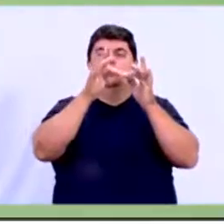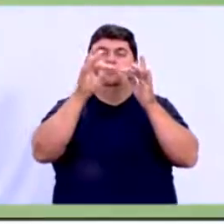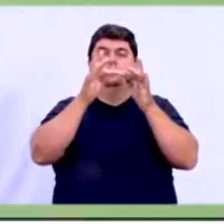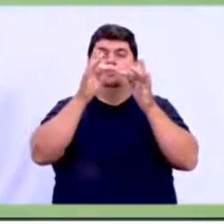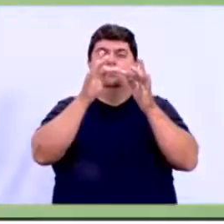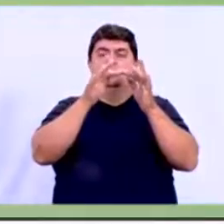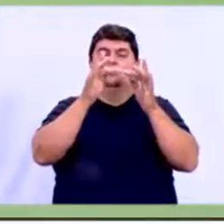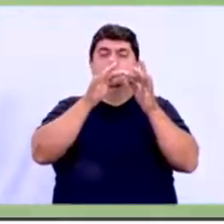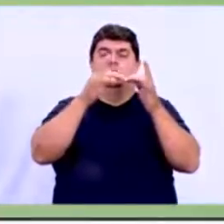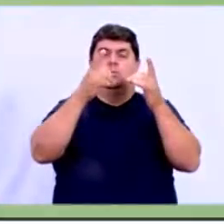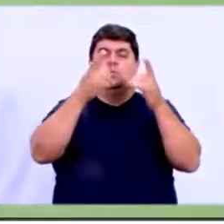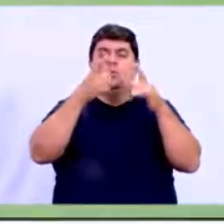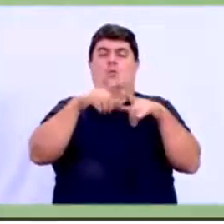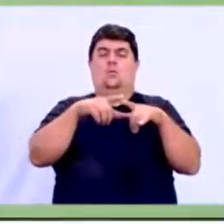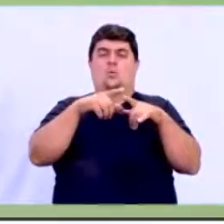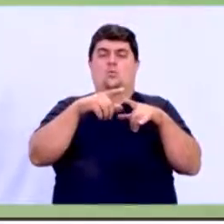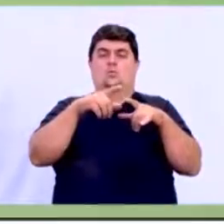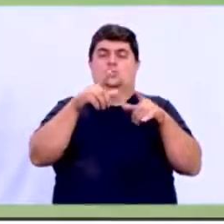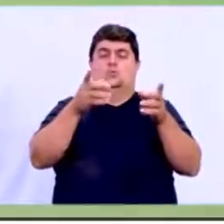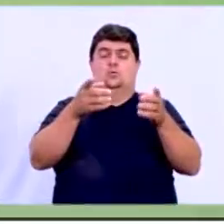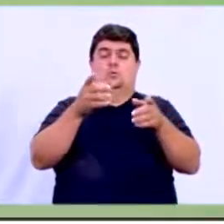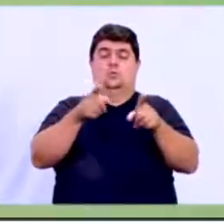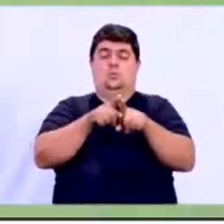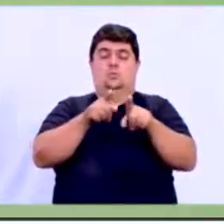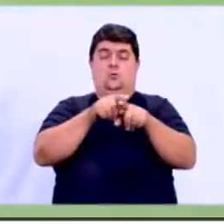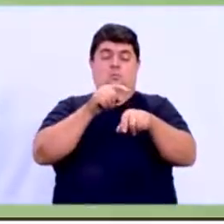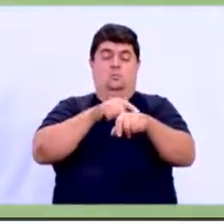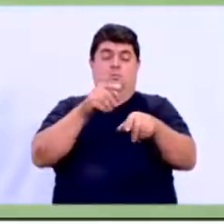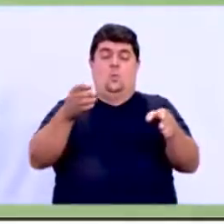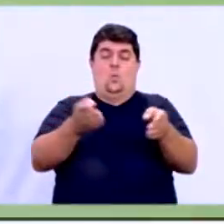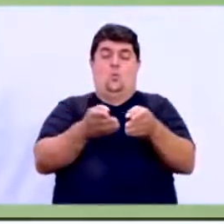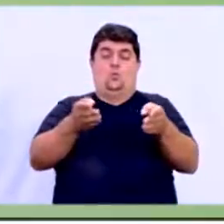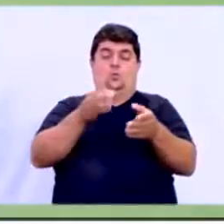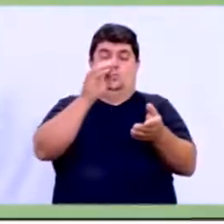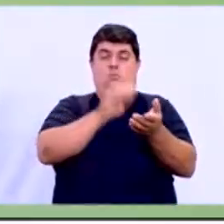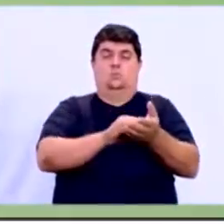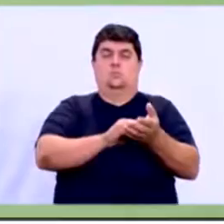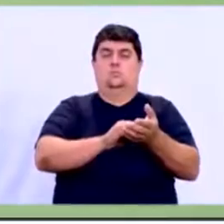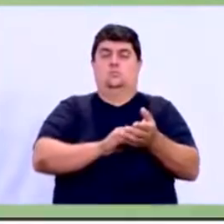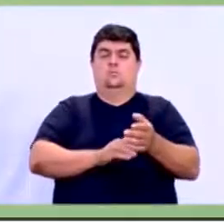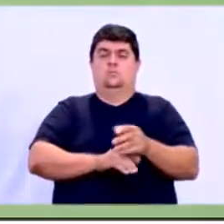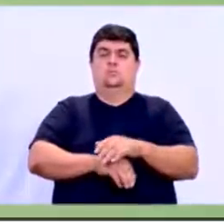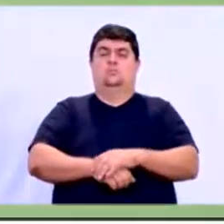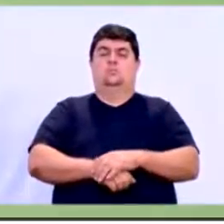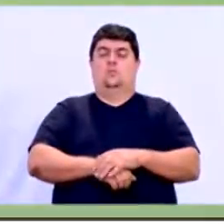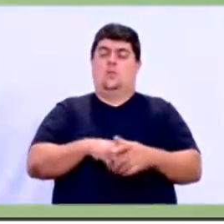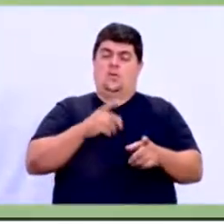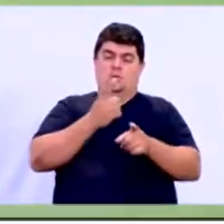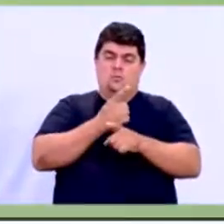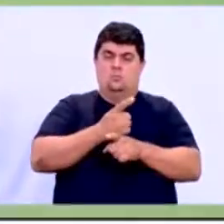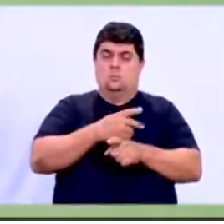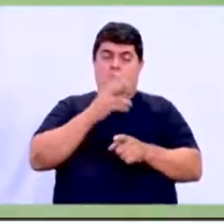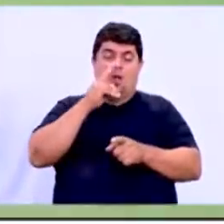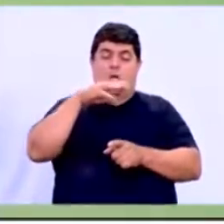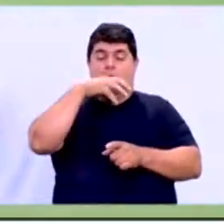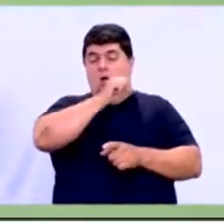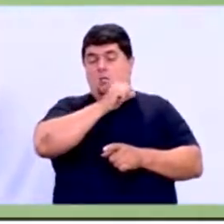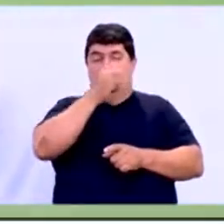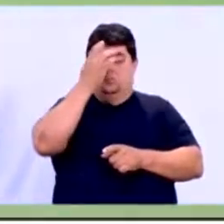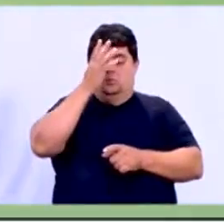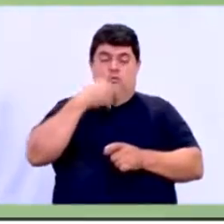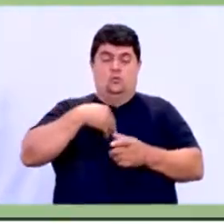bem como o local e a data. Bom, são algumas informações que vocês conseguem encontrar aí de fácil acesso, né? Que